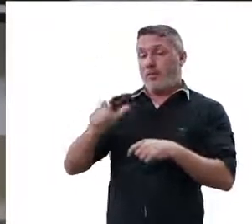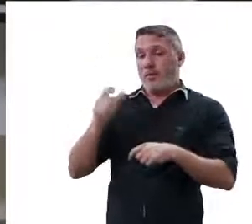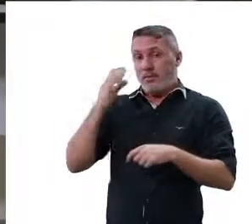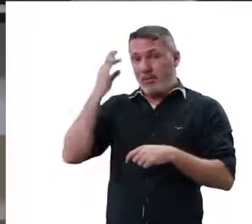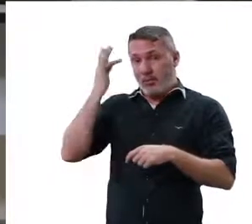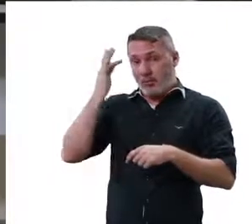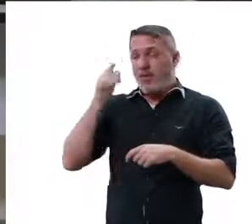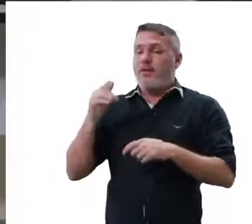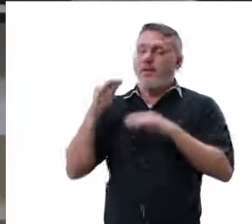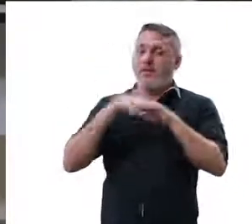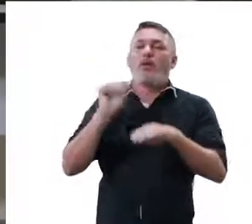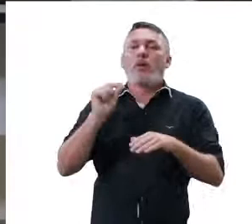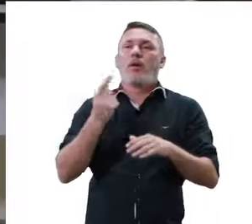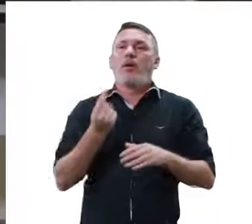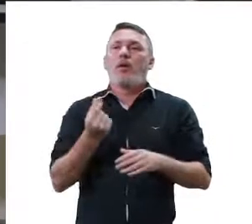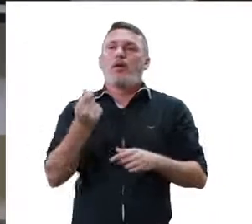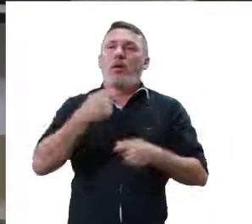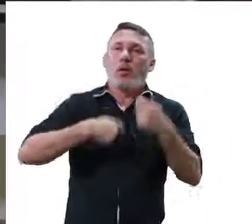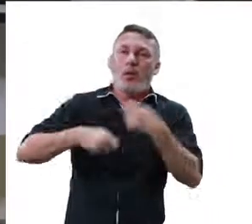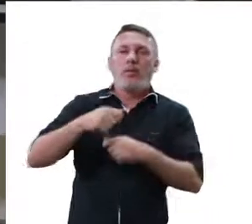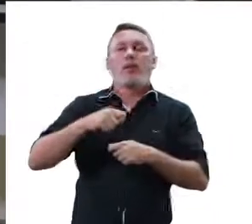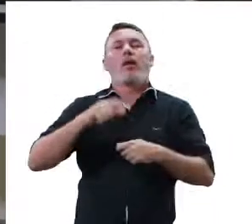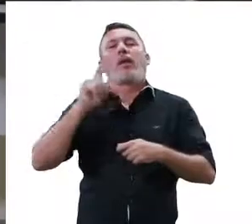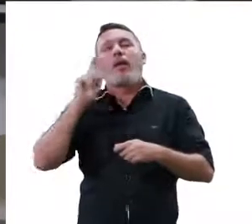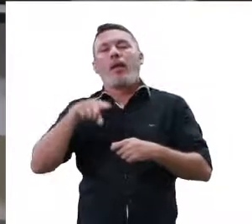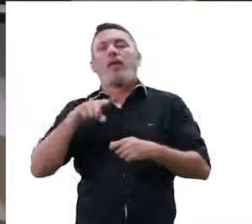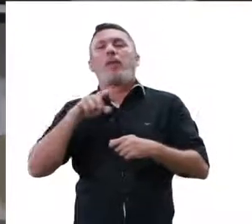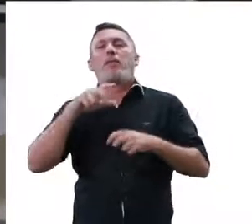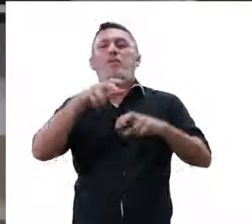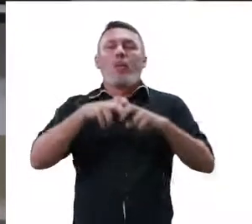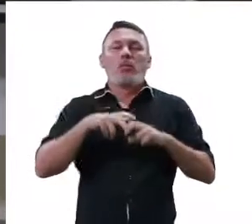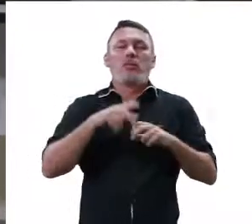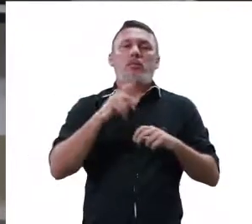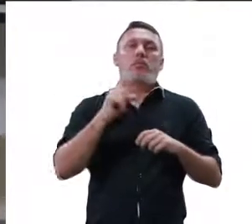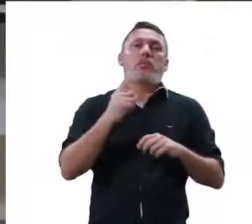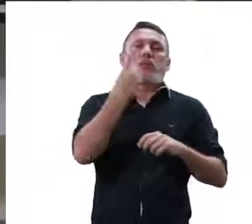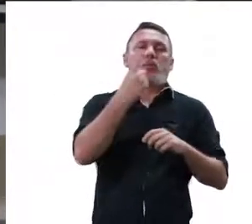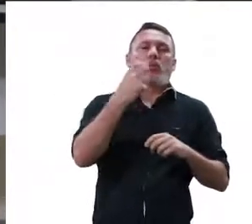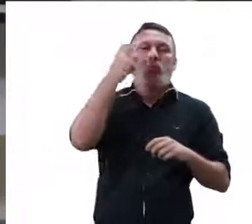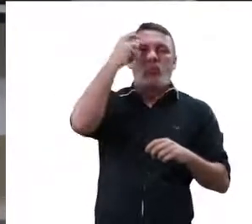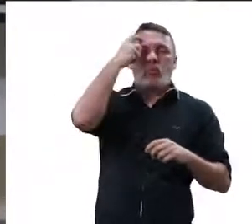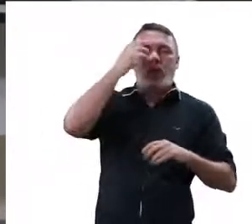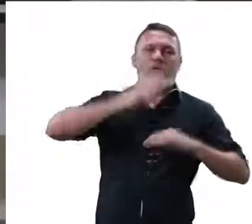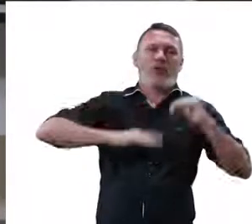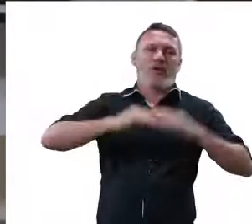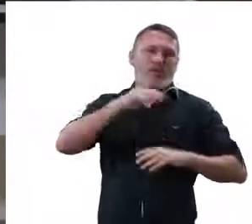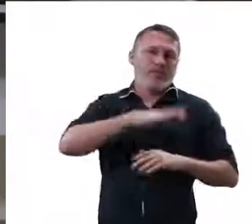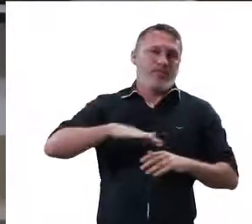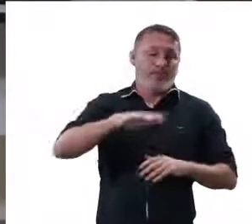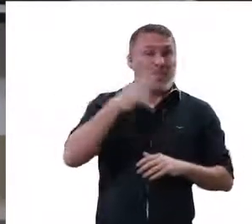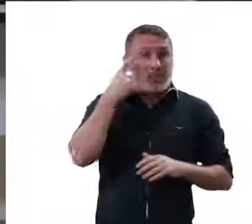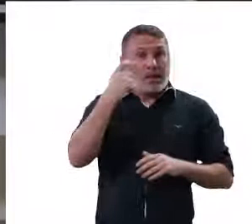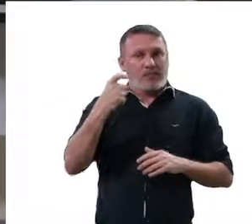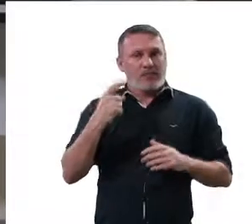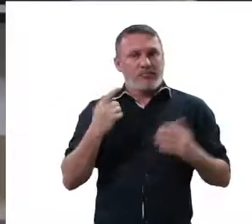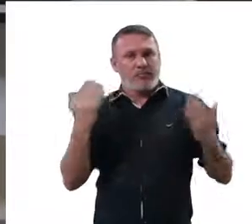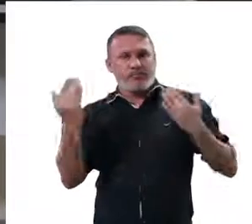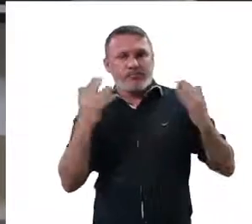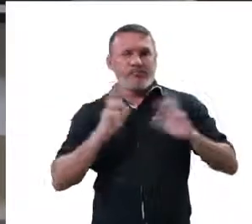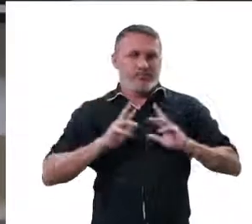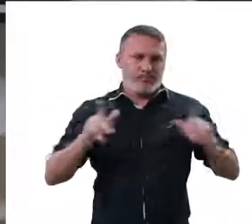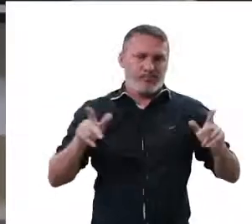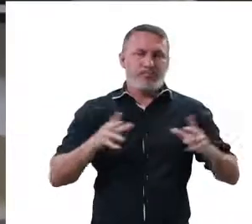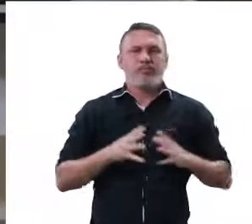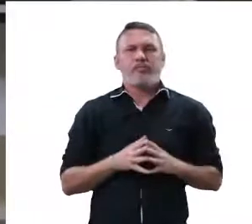é resultado das práticas culturais. Tá? Então, isso é uma coisa bastante interessante. Né? E